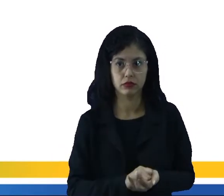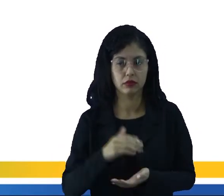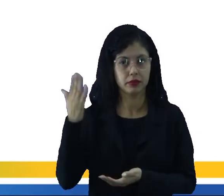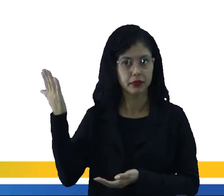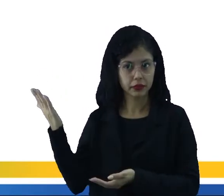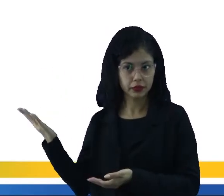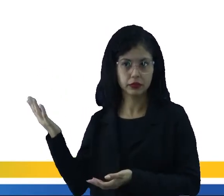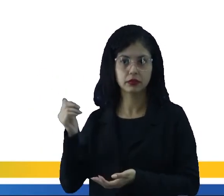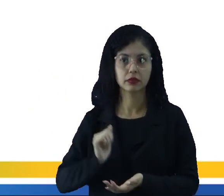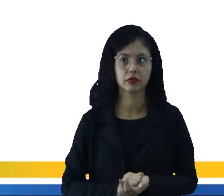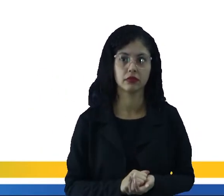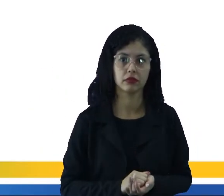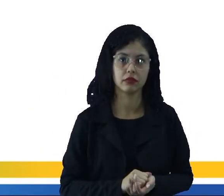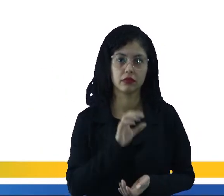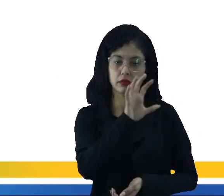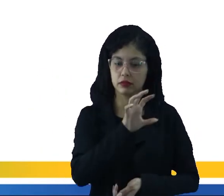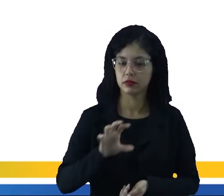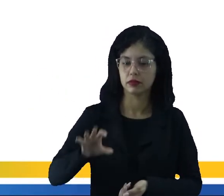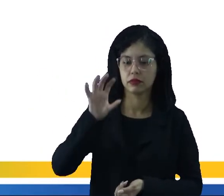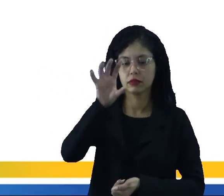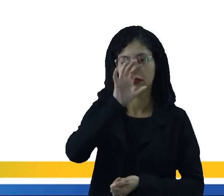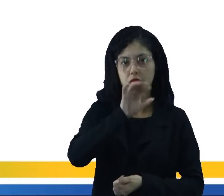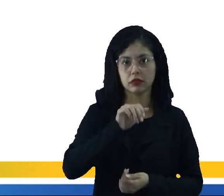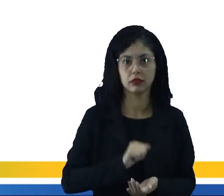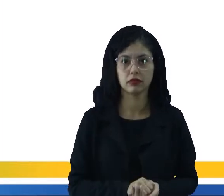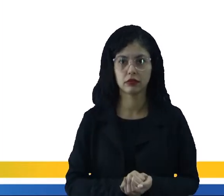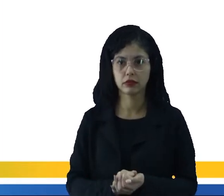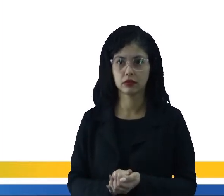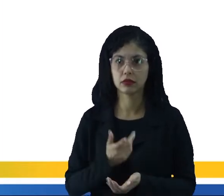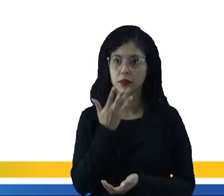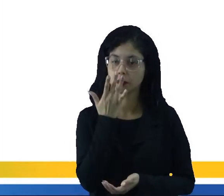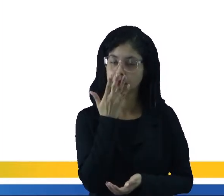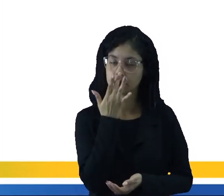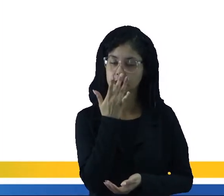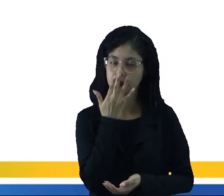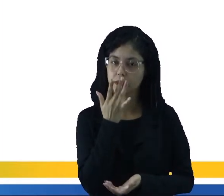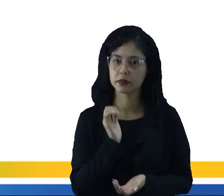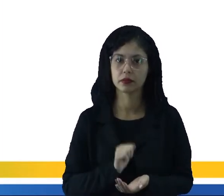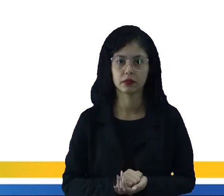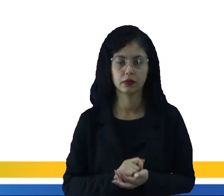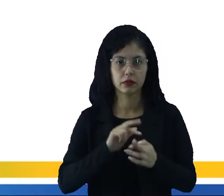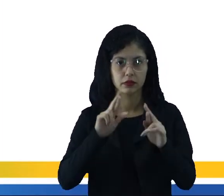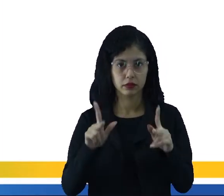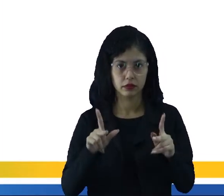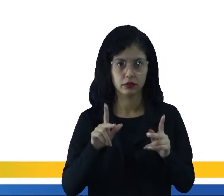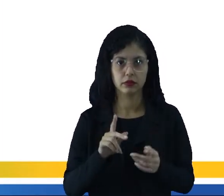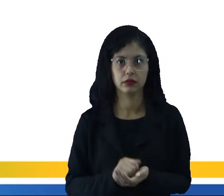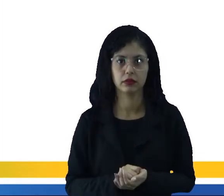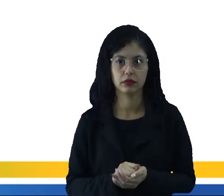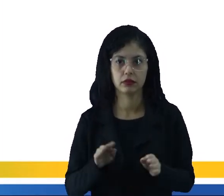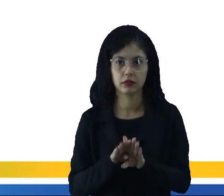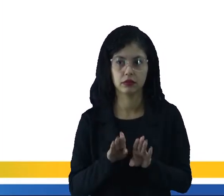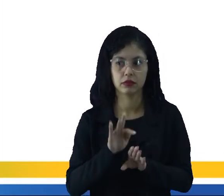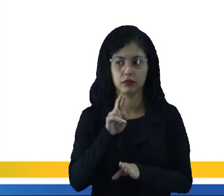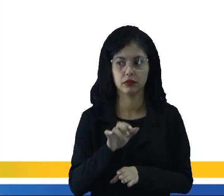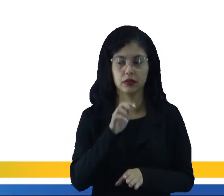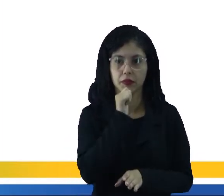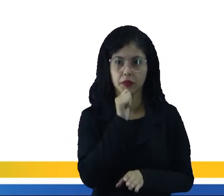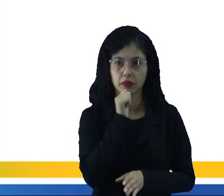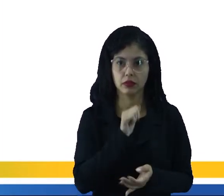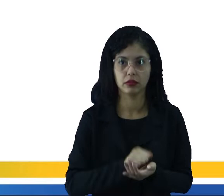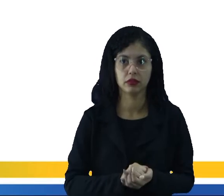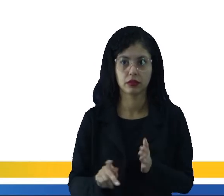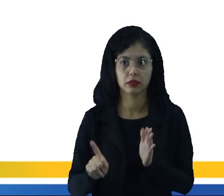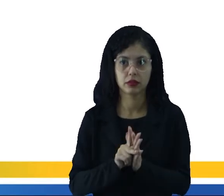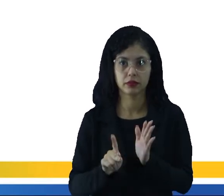ou altimétrico é um mapa que define por meio das cores e tons as diferenças de altitude em